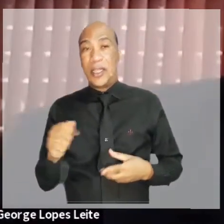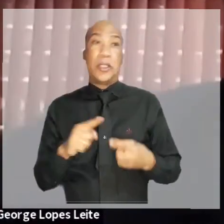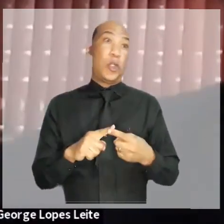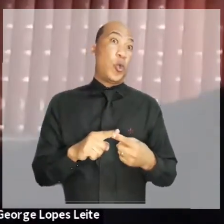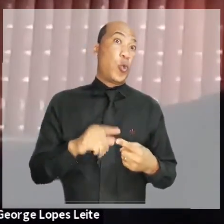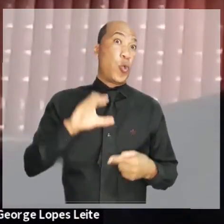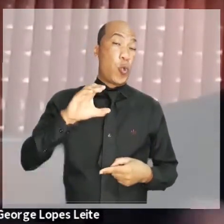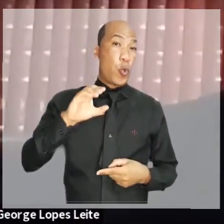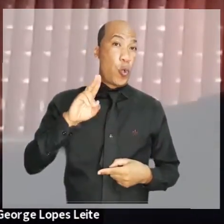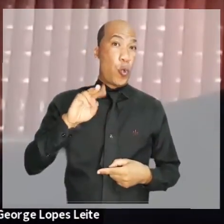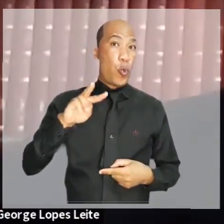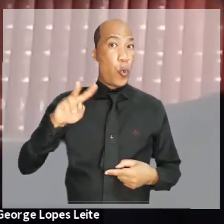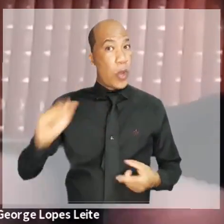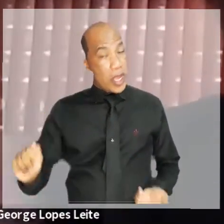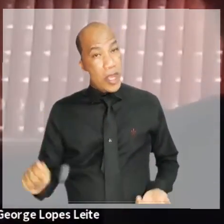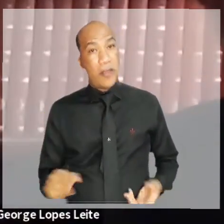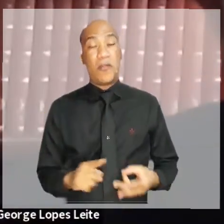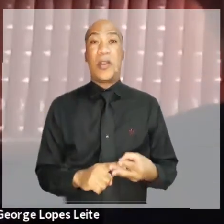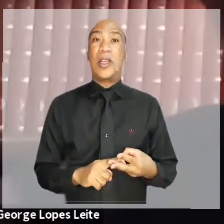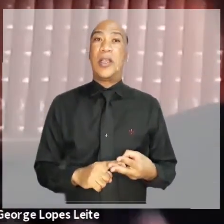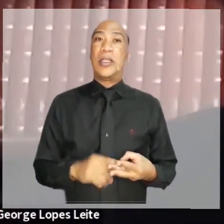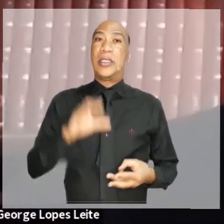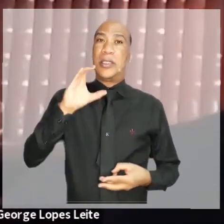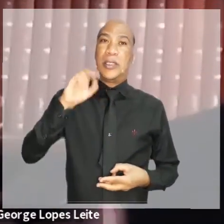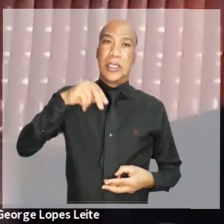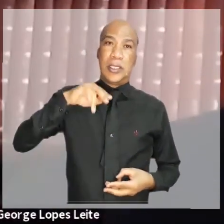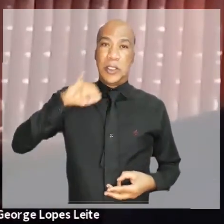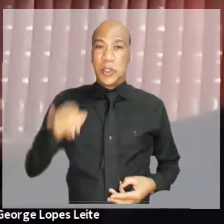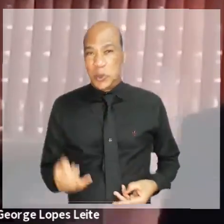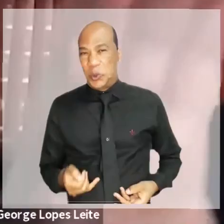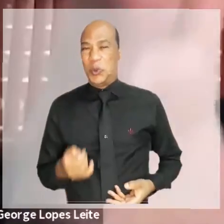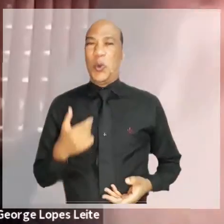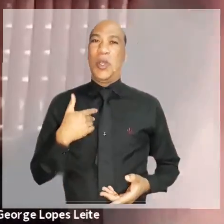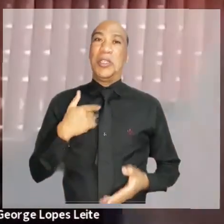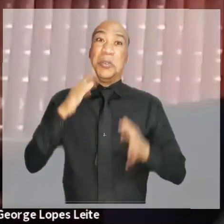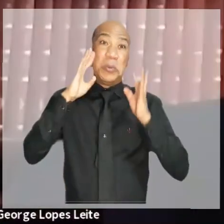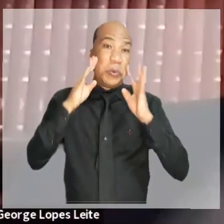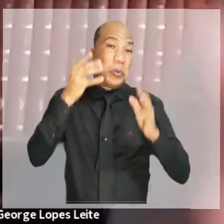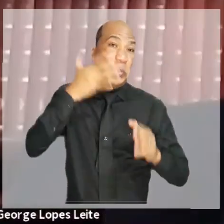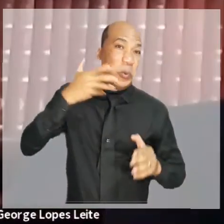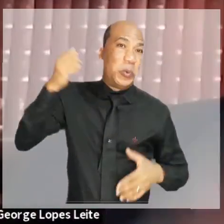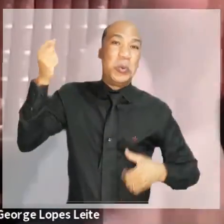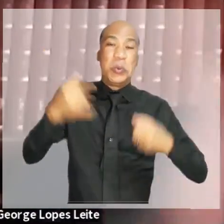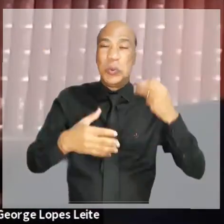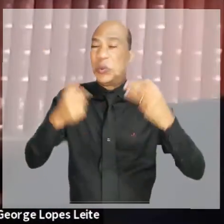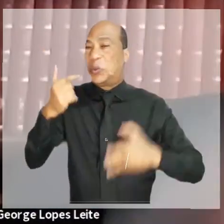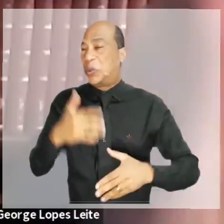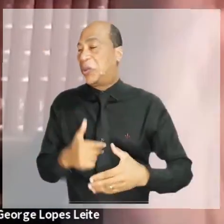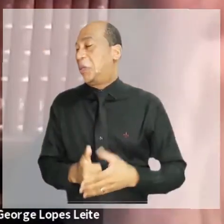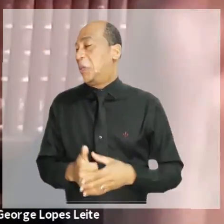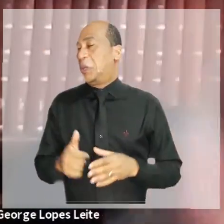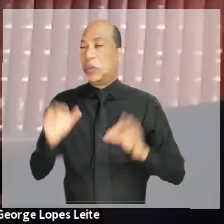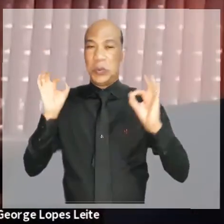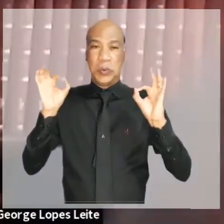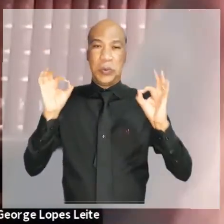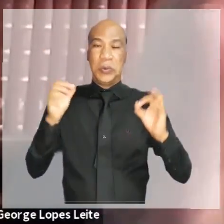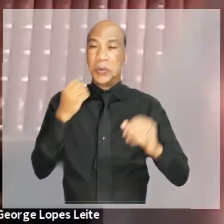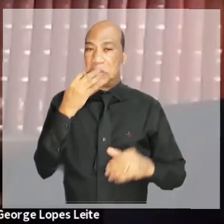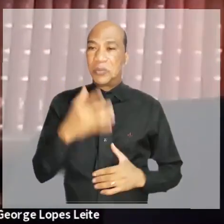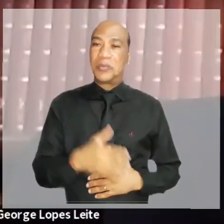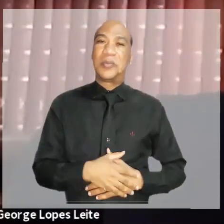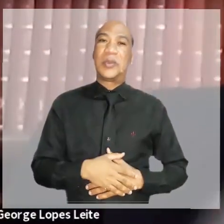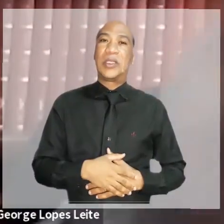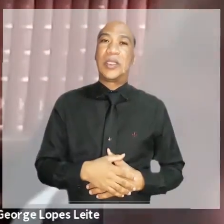de alta capacidade, de várias áreas do conhecimento humano. É esse o fio condutor, essa é a pretensão maior da